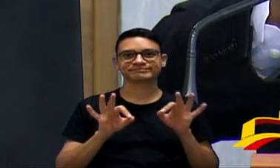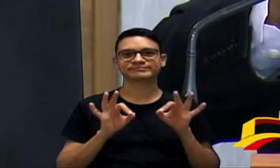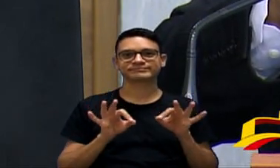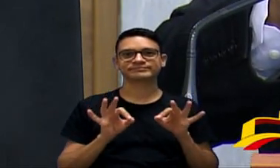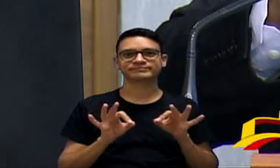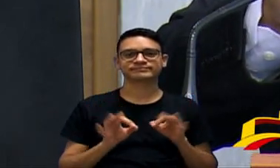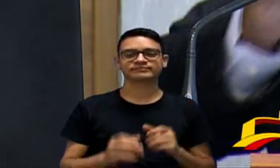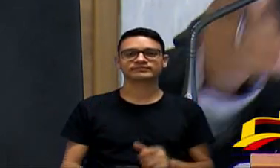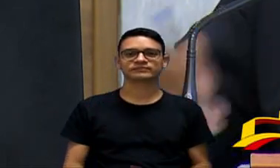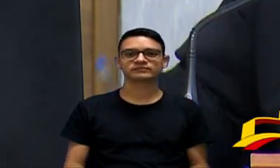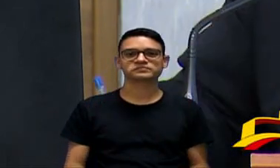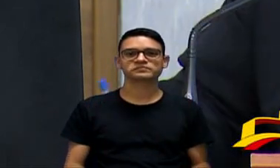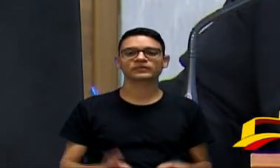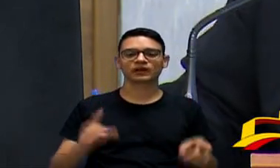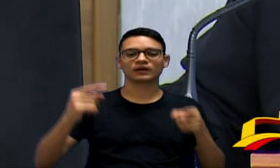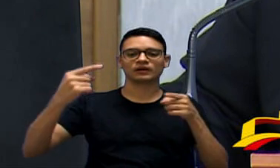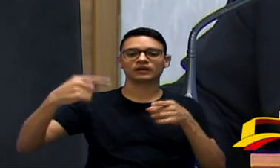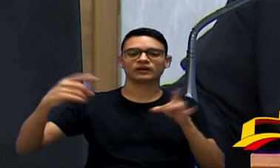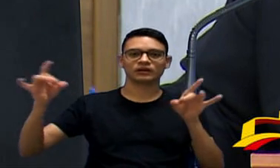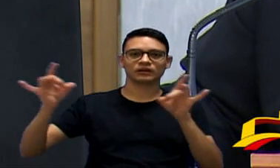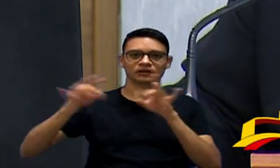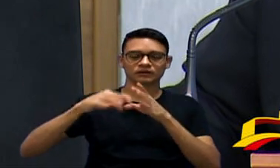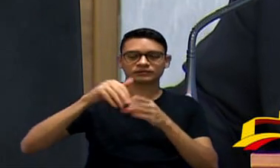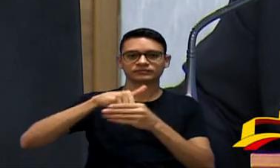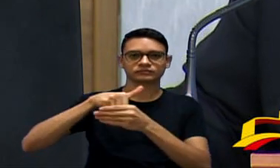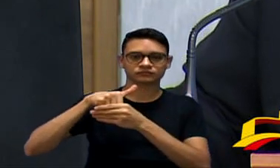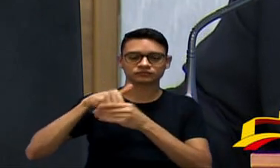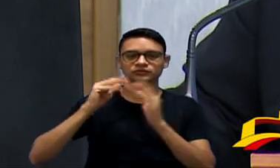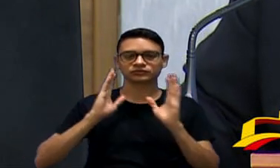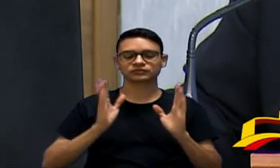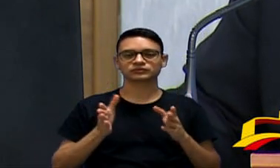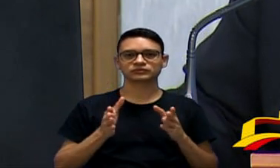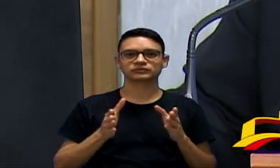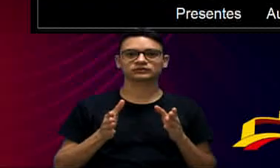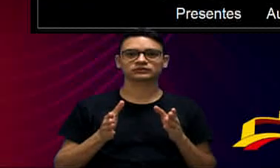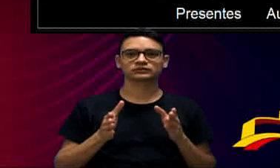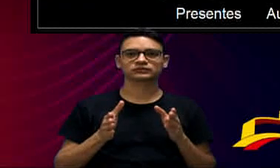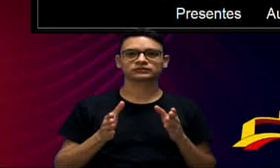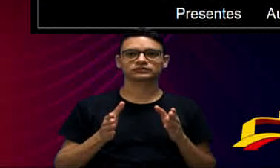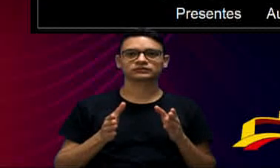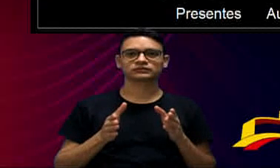Exatamente. É encerrada a votação.